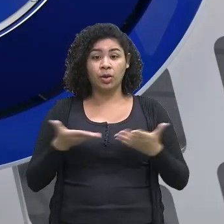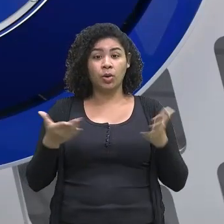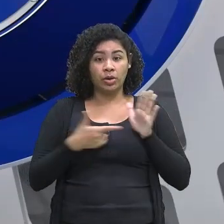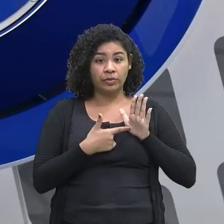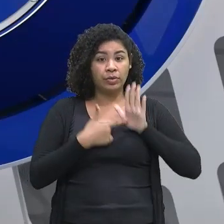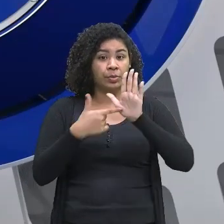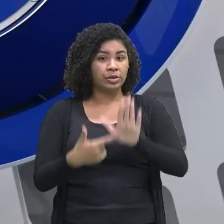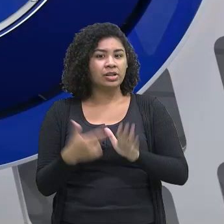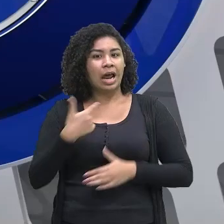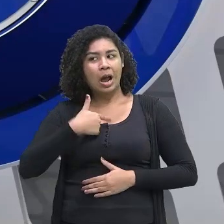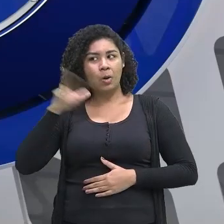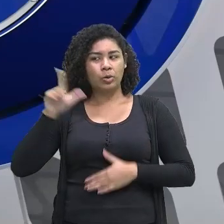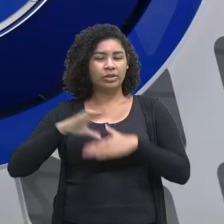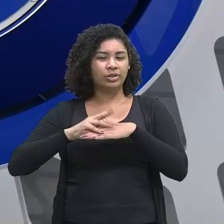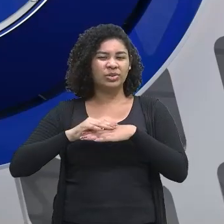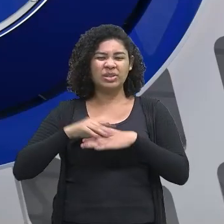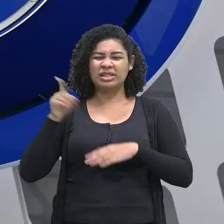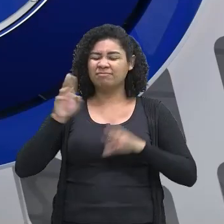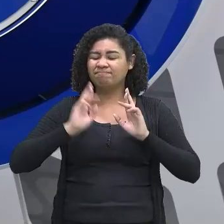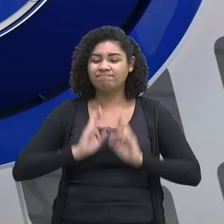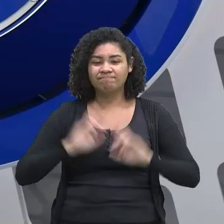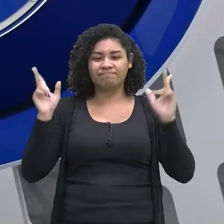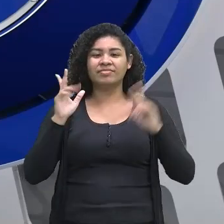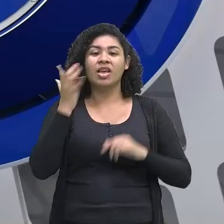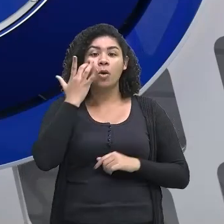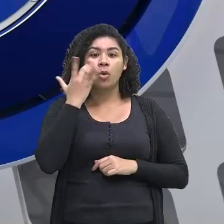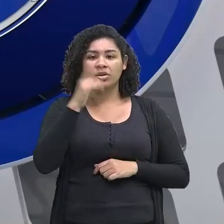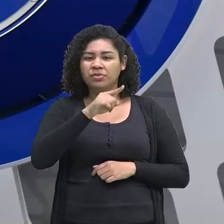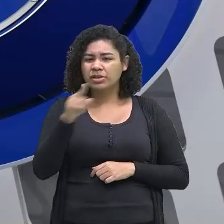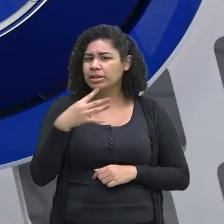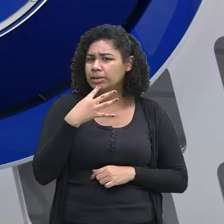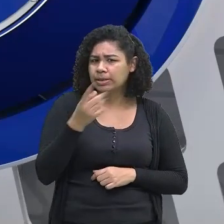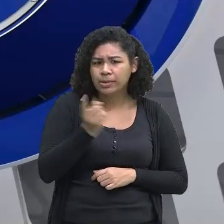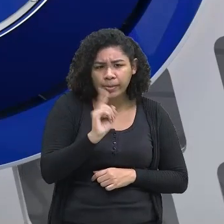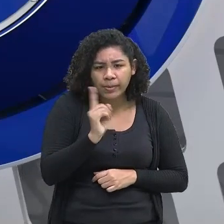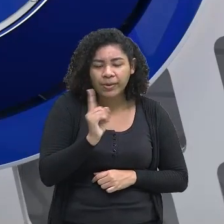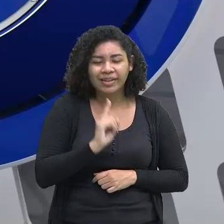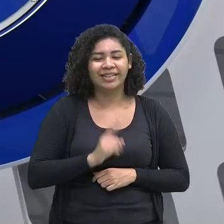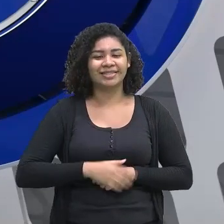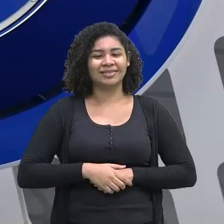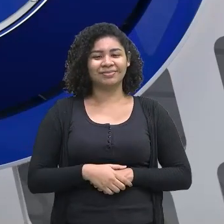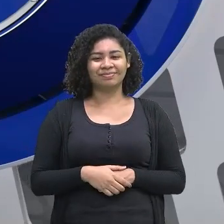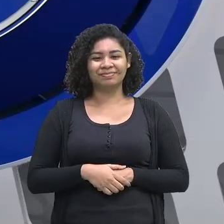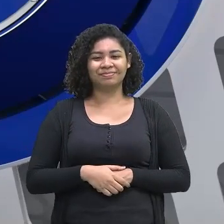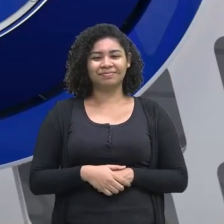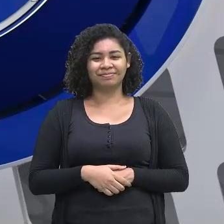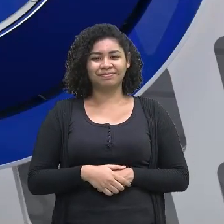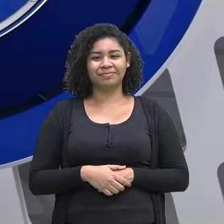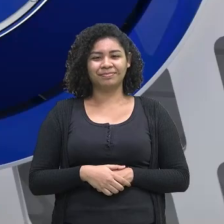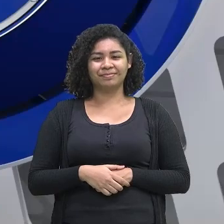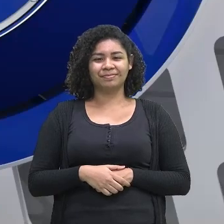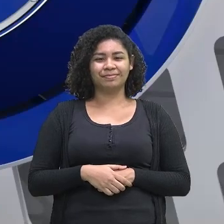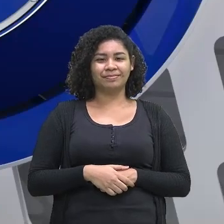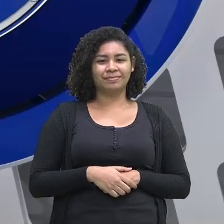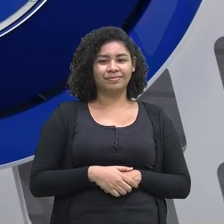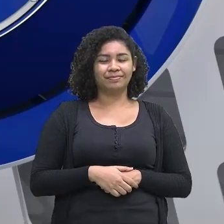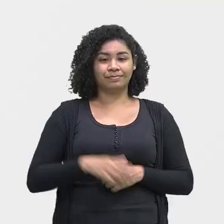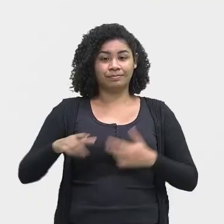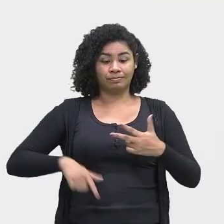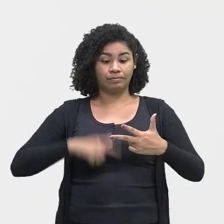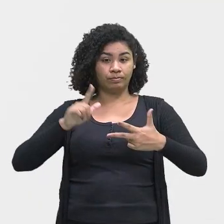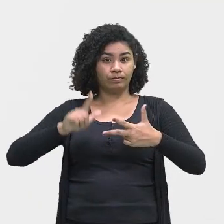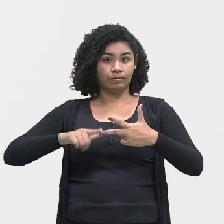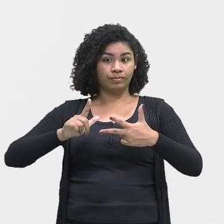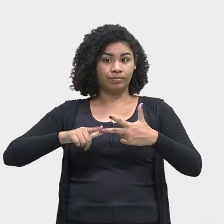muito diferente. Eu acho que vocês não conhecem. Se vocês conhecem, vamos falar mais sobre ela. A próxima síndrome, olha